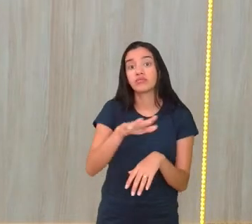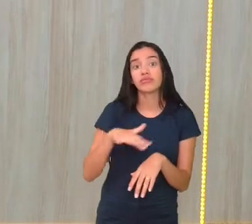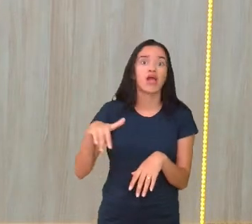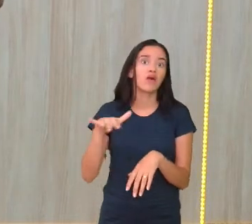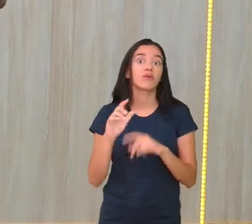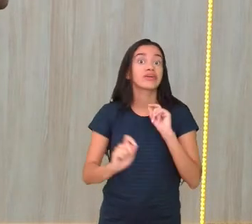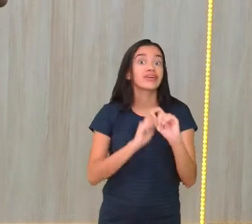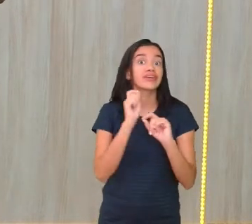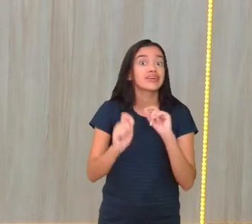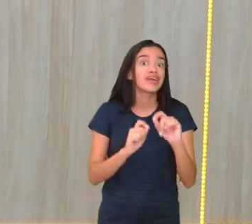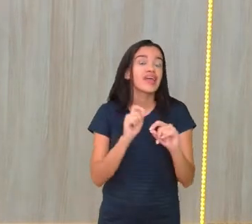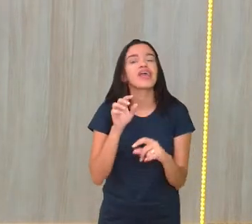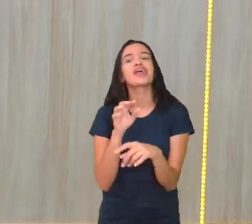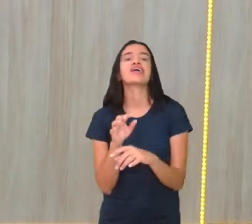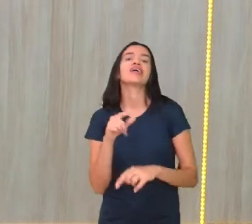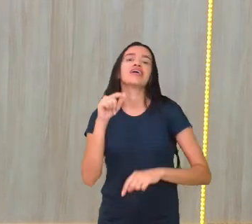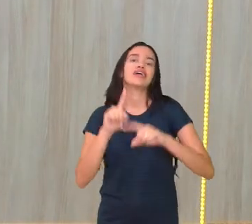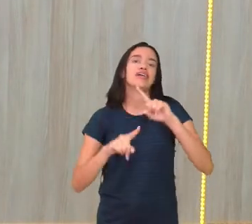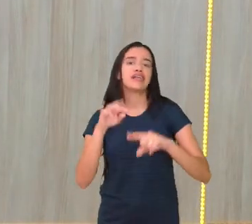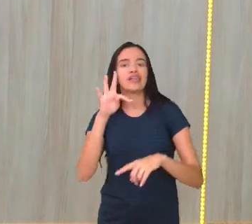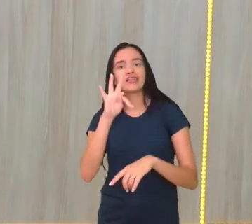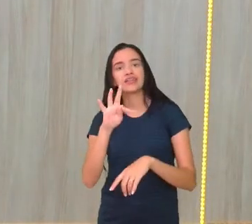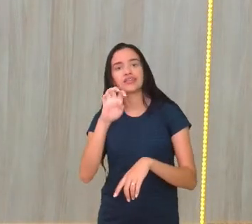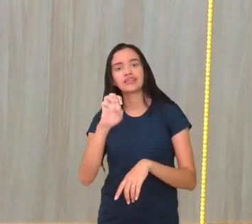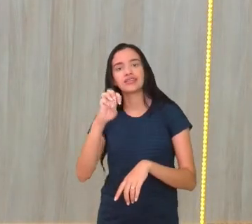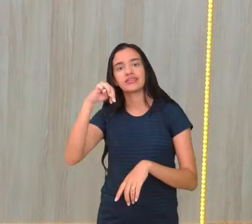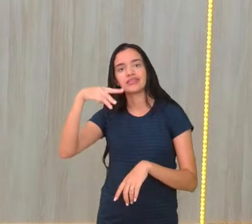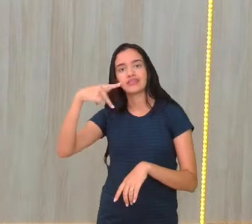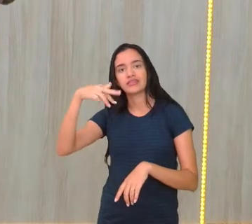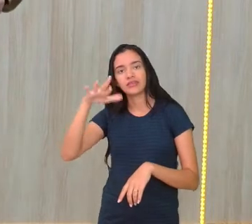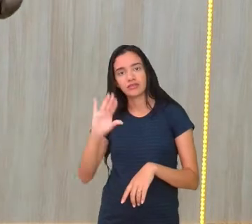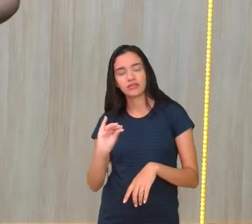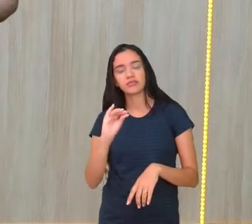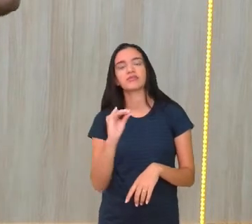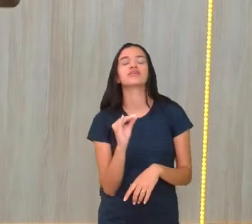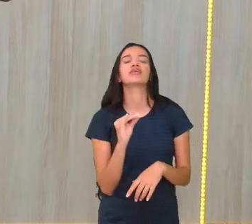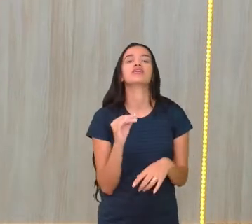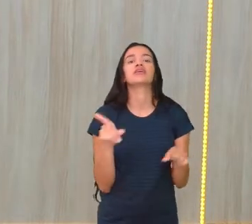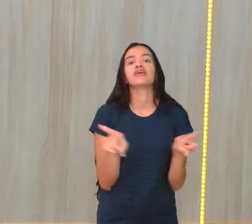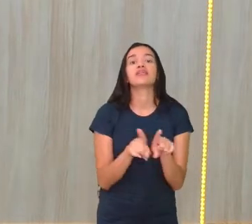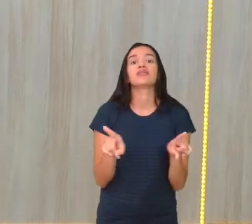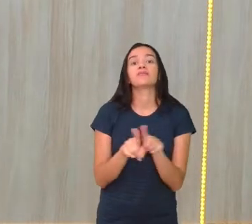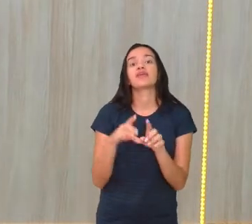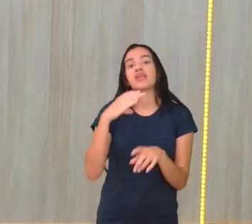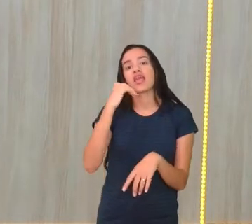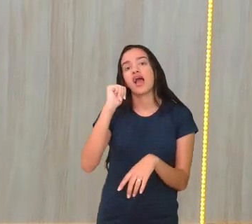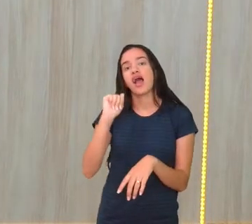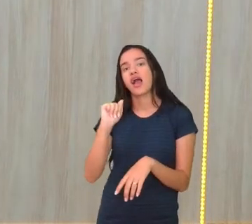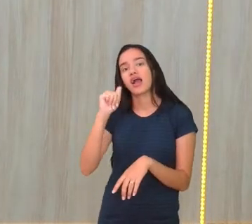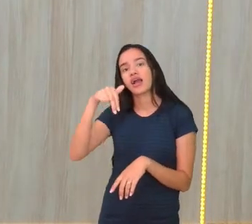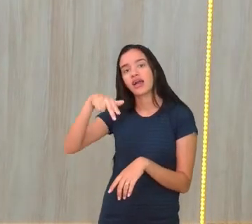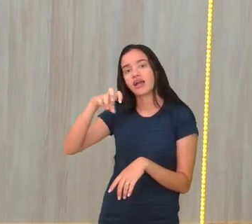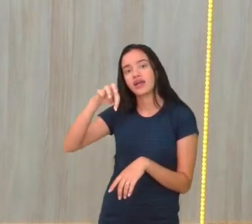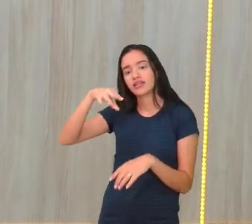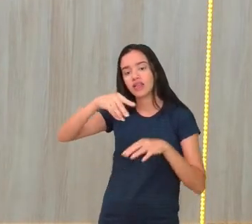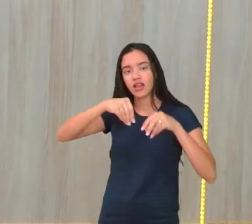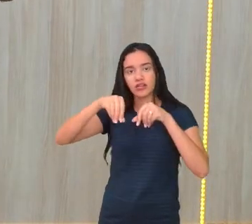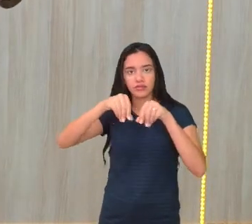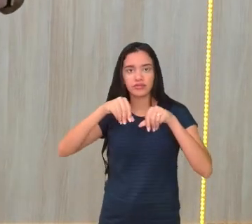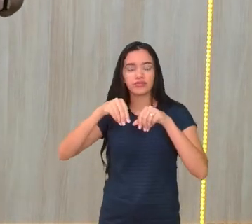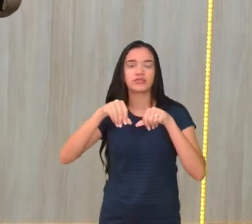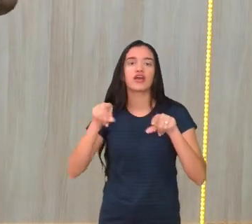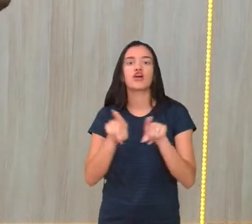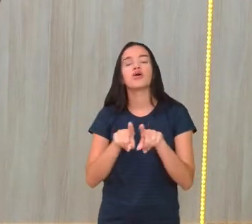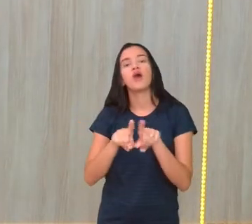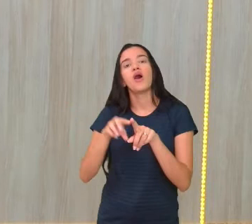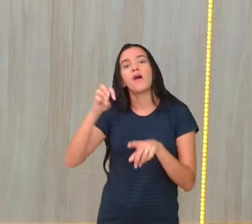Tempero, Cravo. cravo Da da Índia. Índia, a canela, certo? A noz